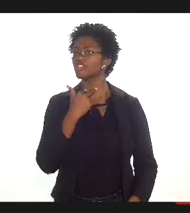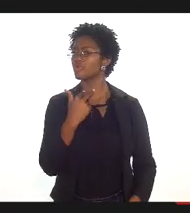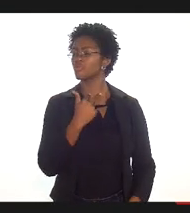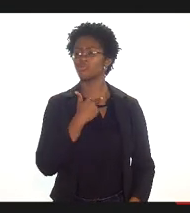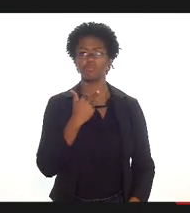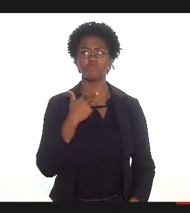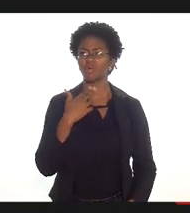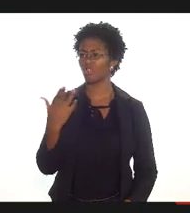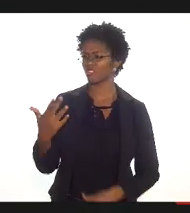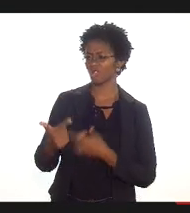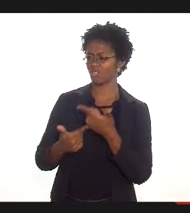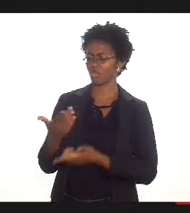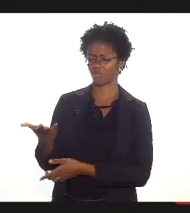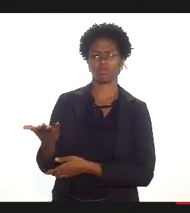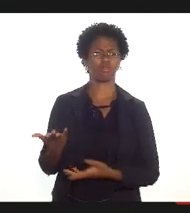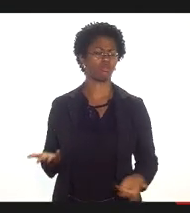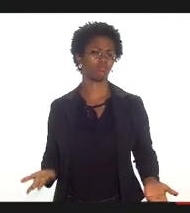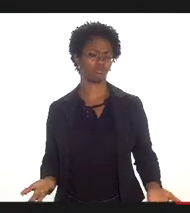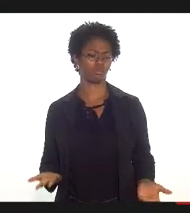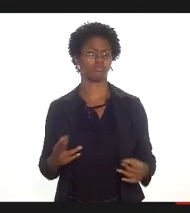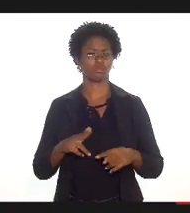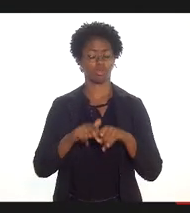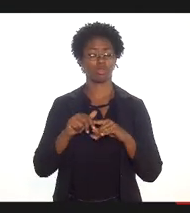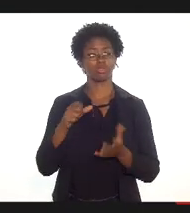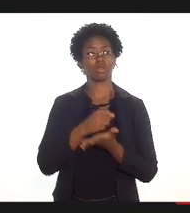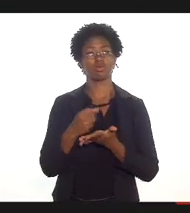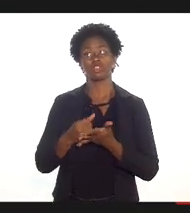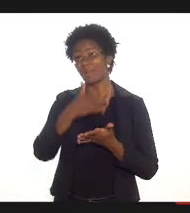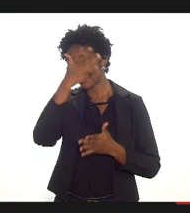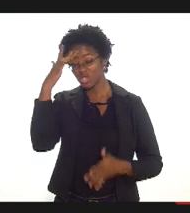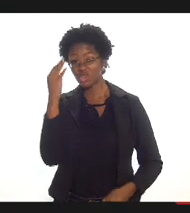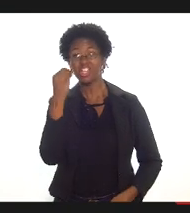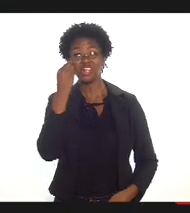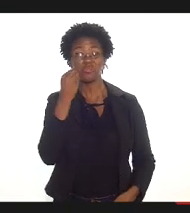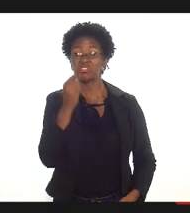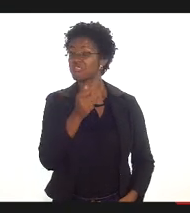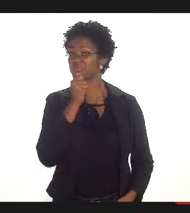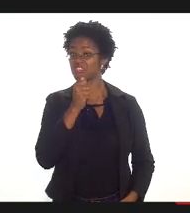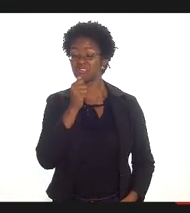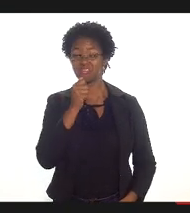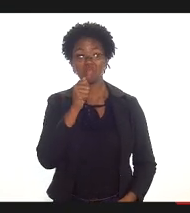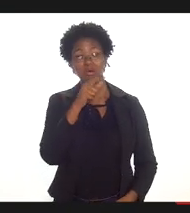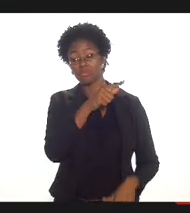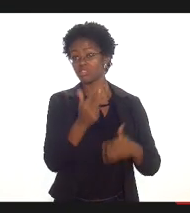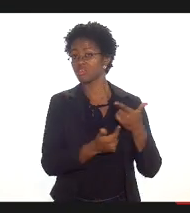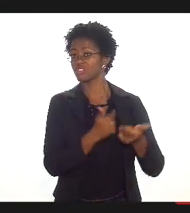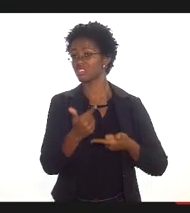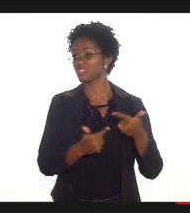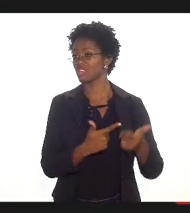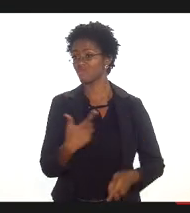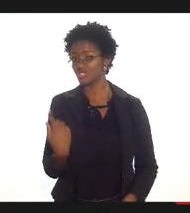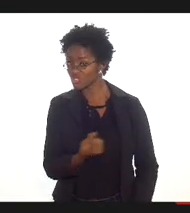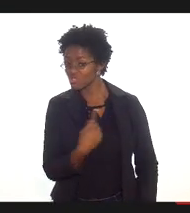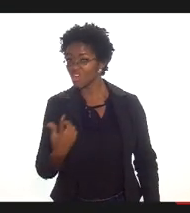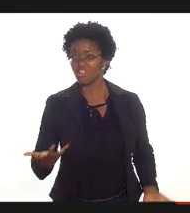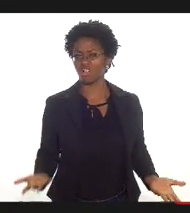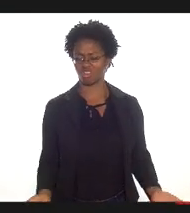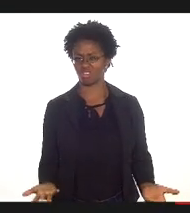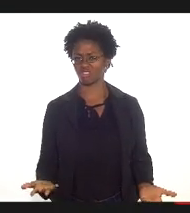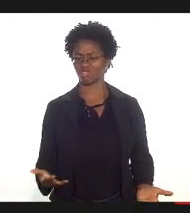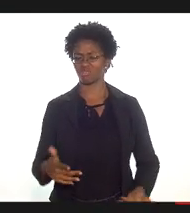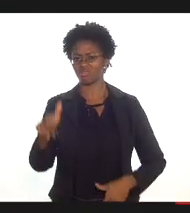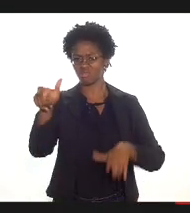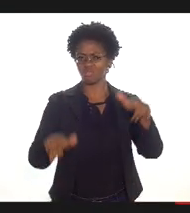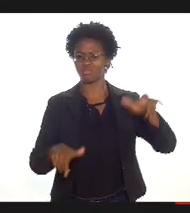trabalhar desta forma. Eles contrataram as pessoas sem experiência no serviço que nós prestamos. Profissionais